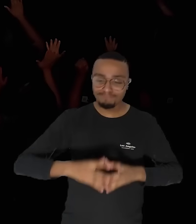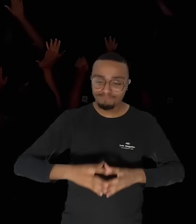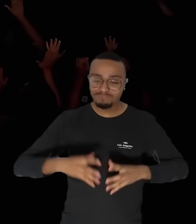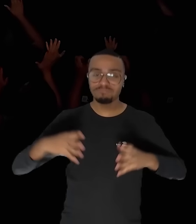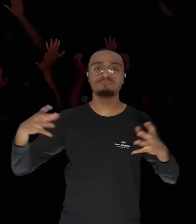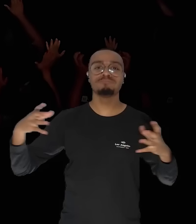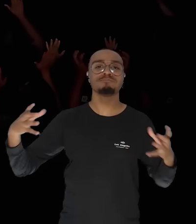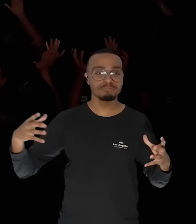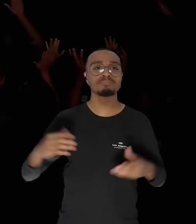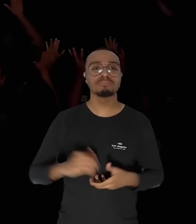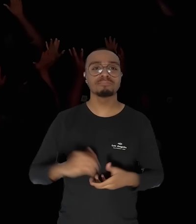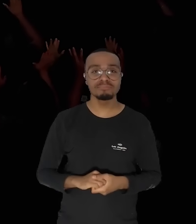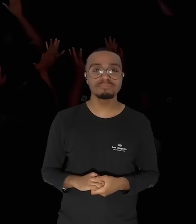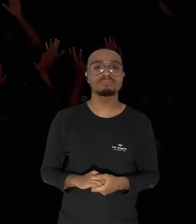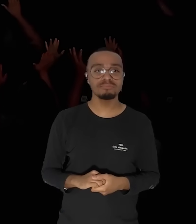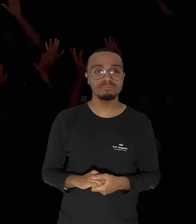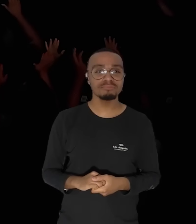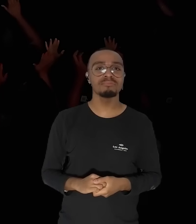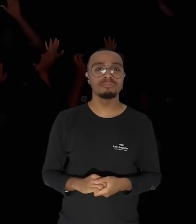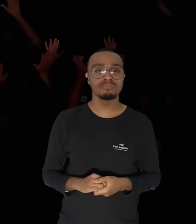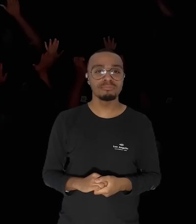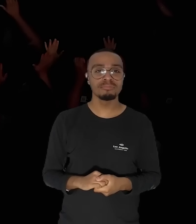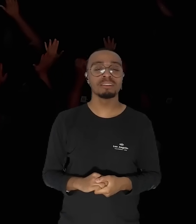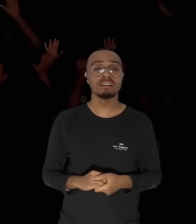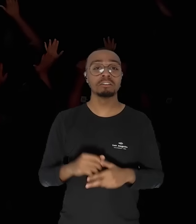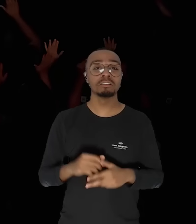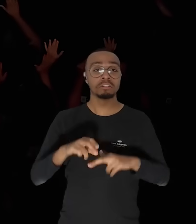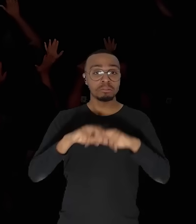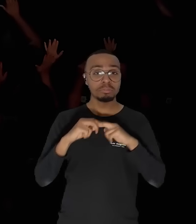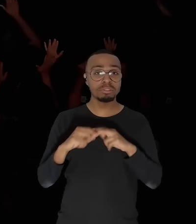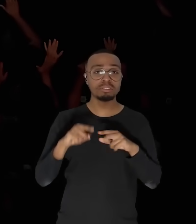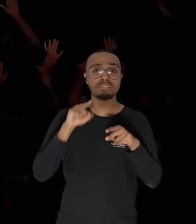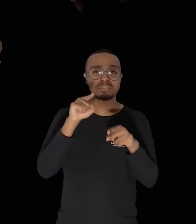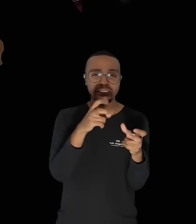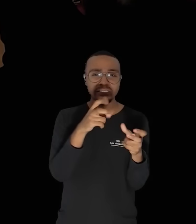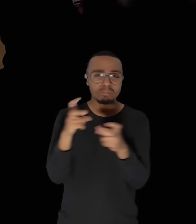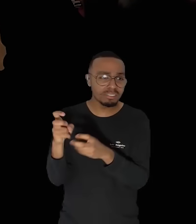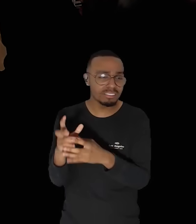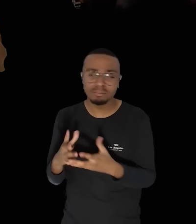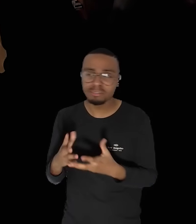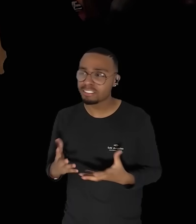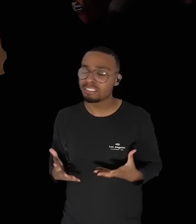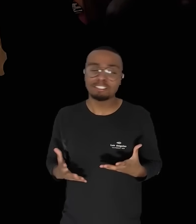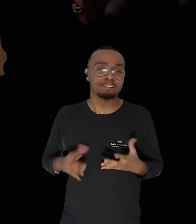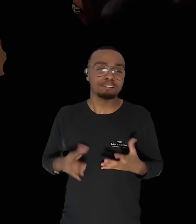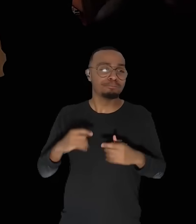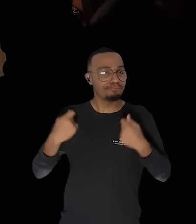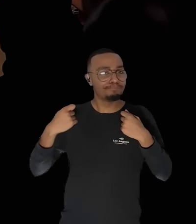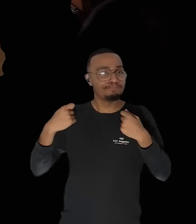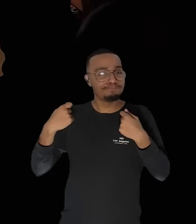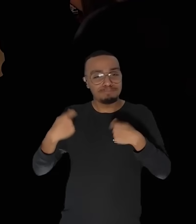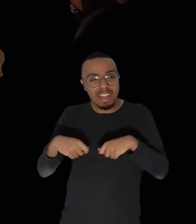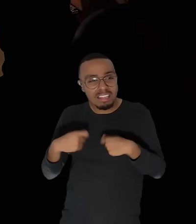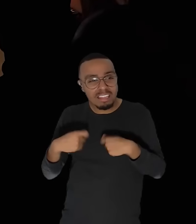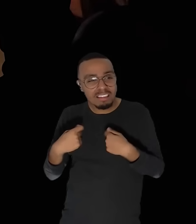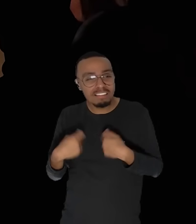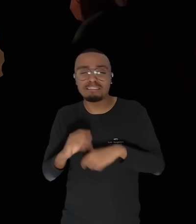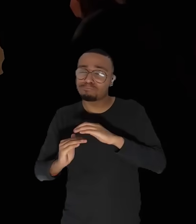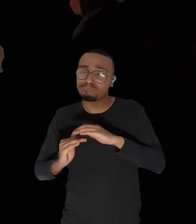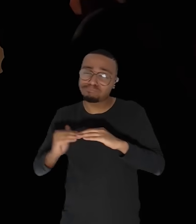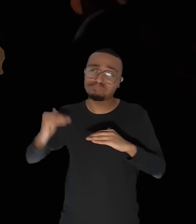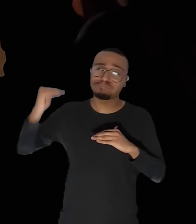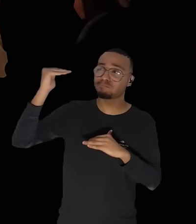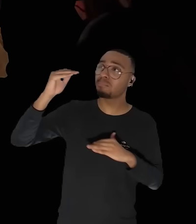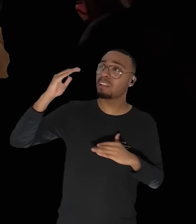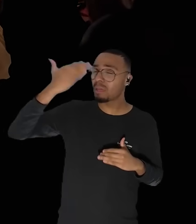Deus te tirou, você não vai caber mais. É por isso que os ventos estão soprando. O inferno trabalha 24 horas. Mas o Deus que você serve está